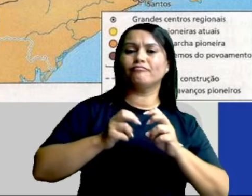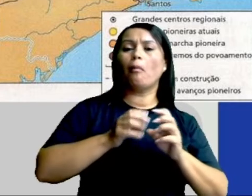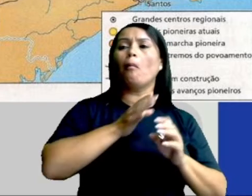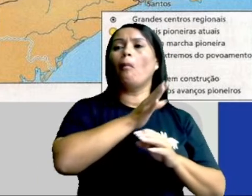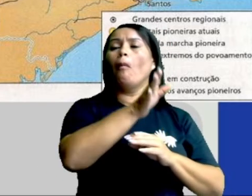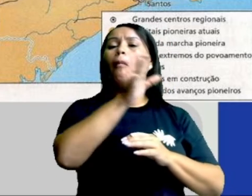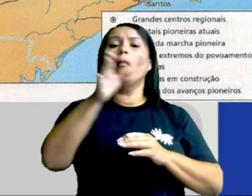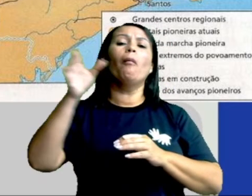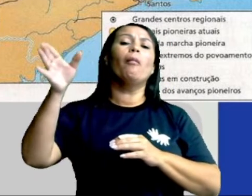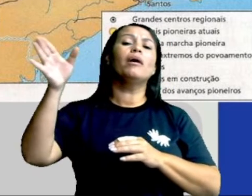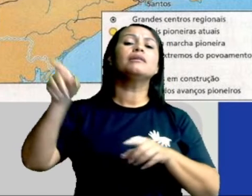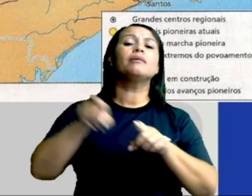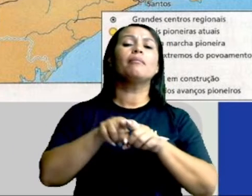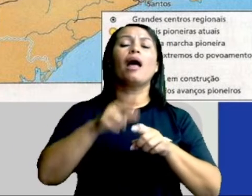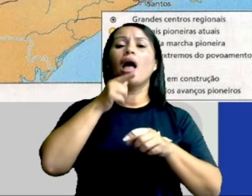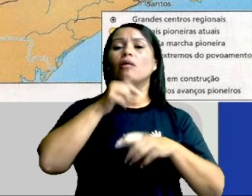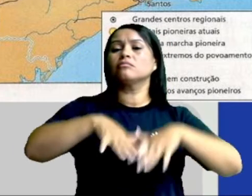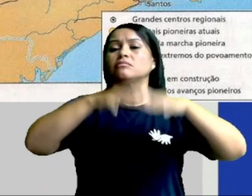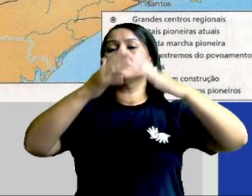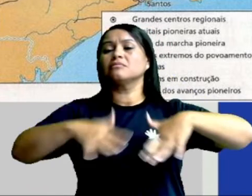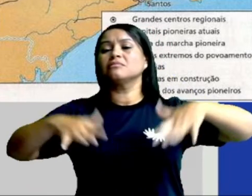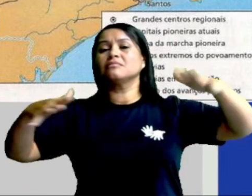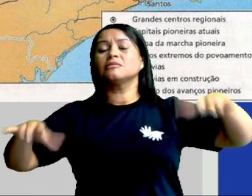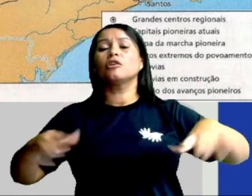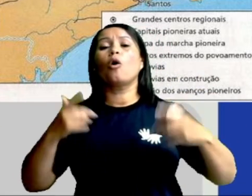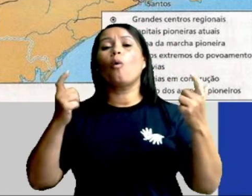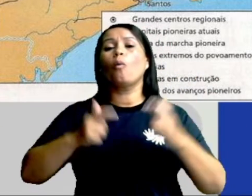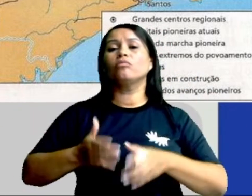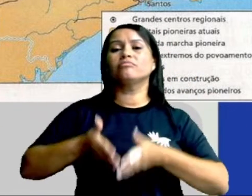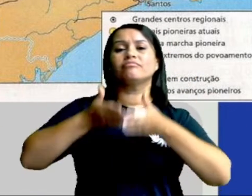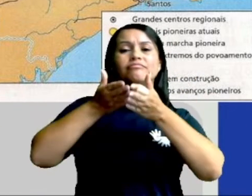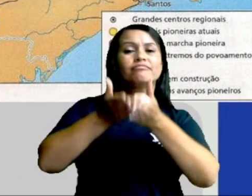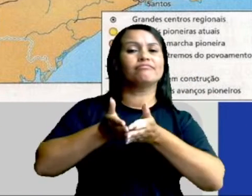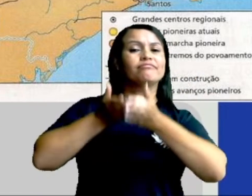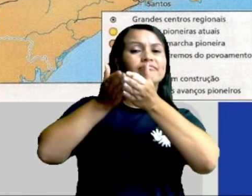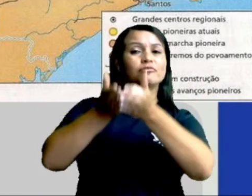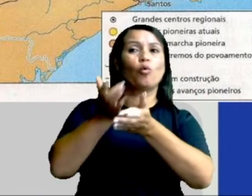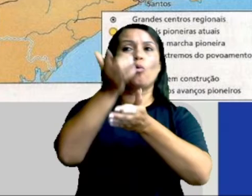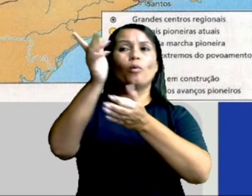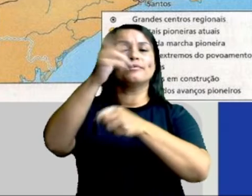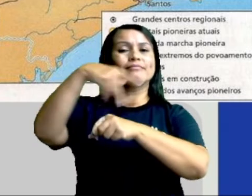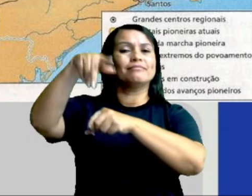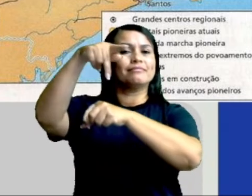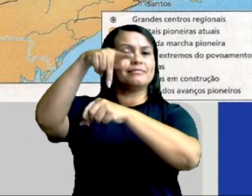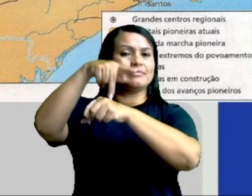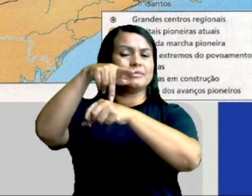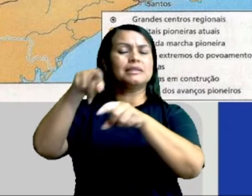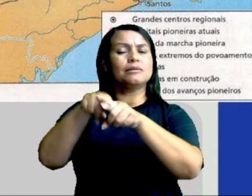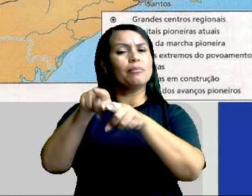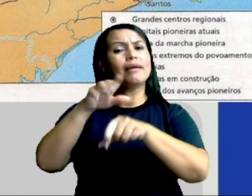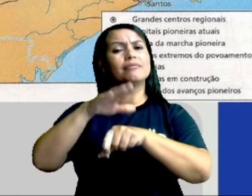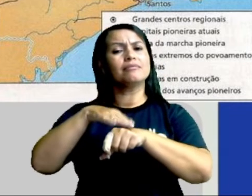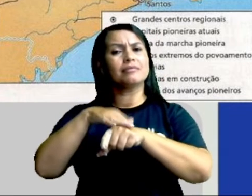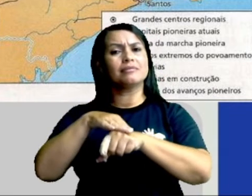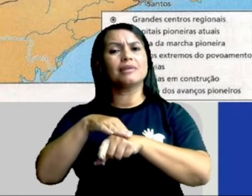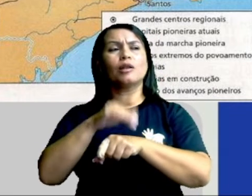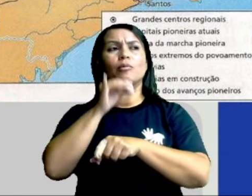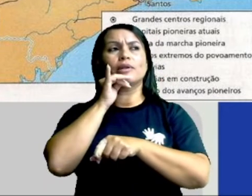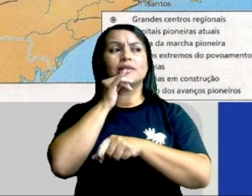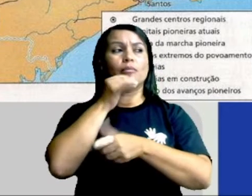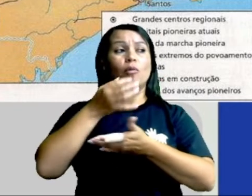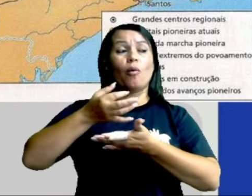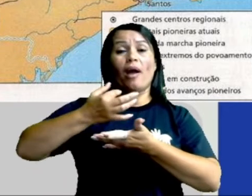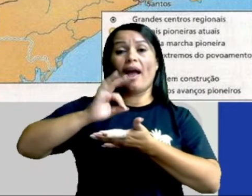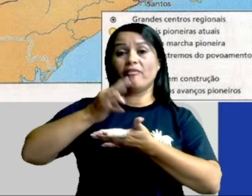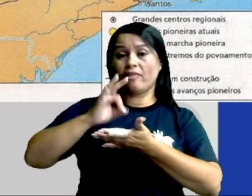para chegar até o litoral, no Porto de Santos, para onde ia seguir para outros países. Então, tanto a atividade ligada à questão do